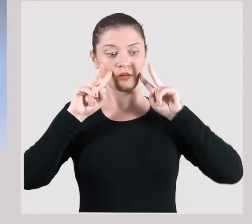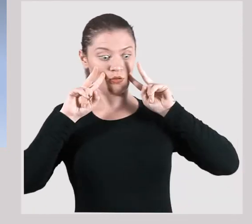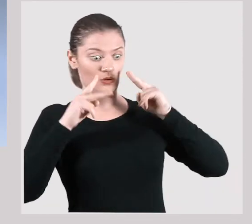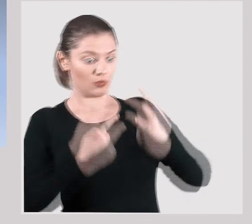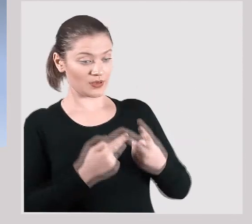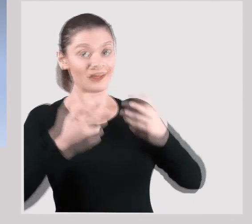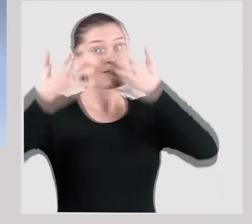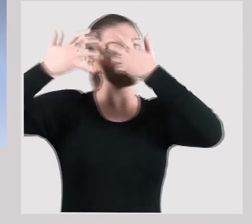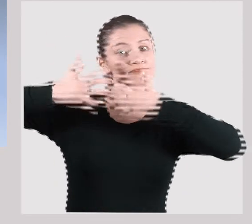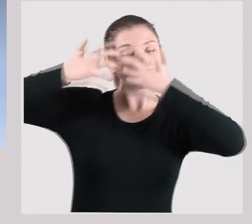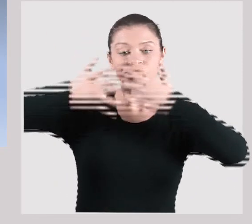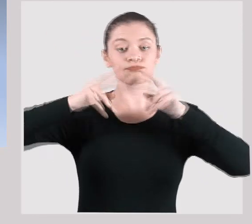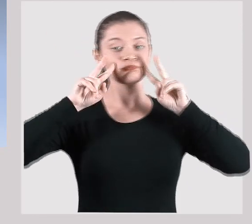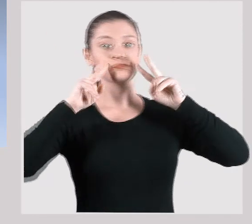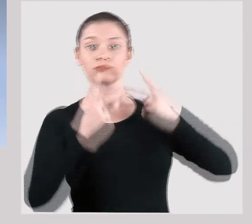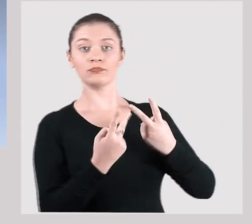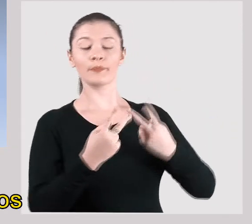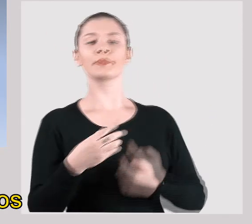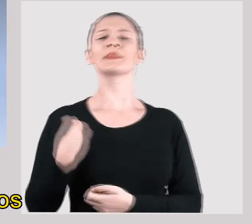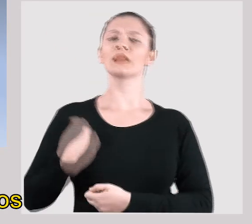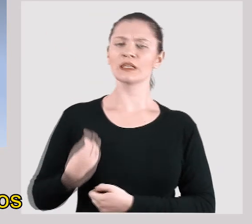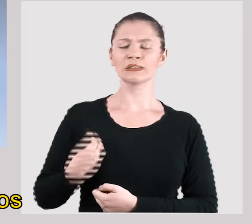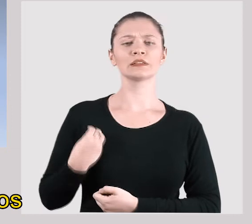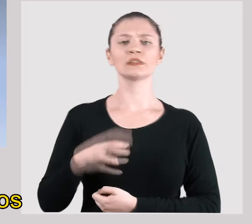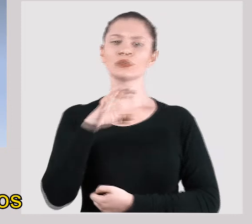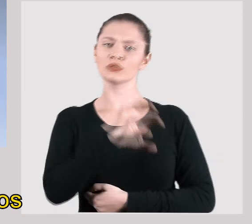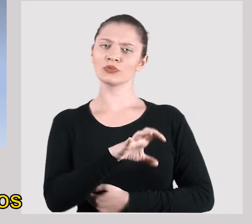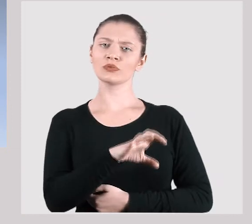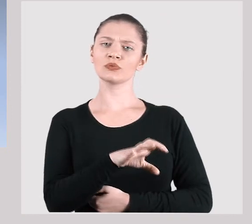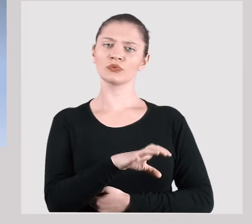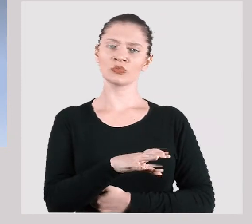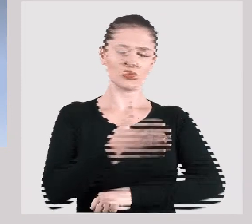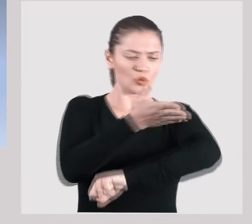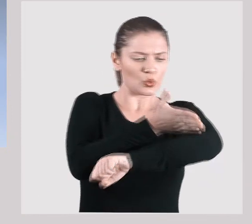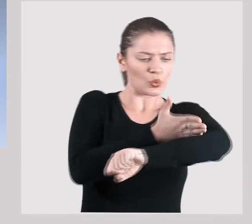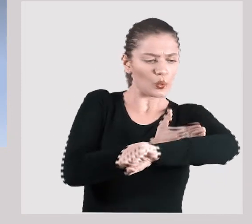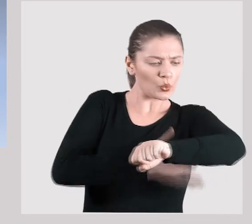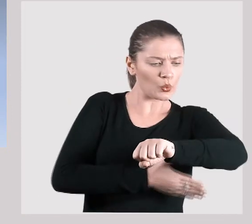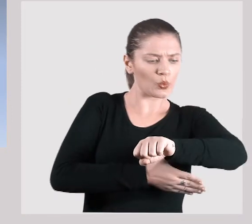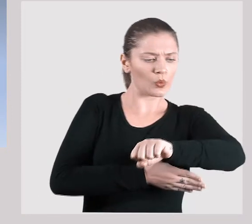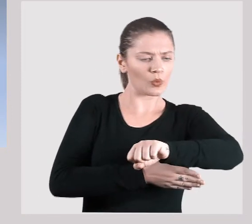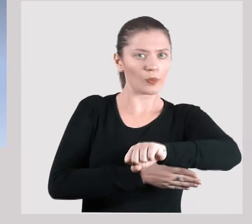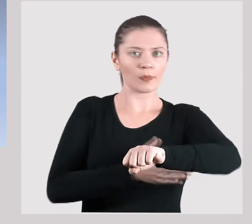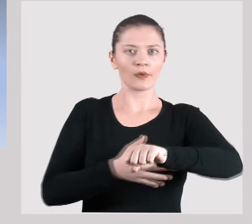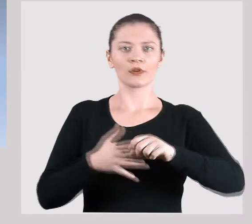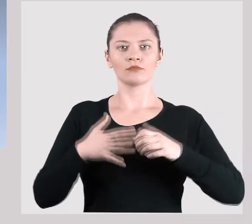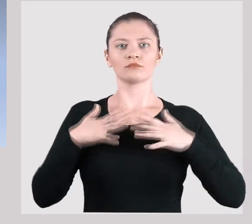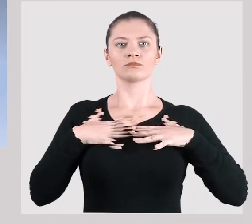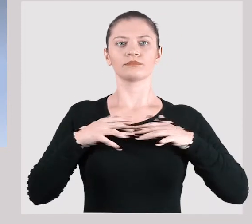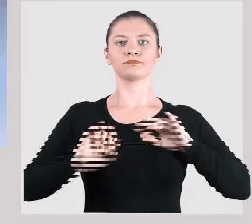não reconhecia. E existem pessoas que querem que os médicos cortem os nervos para elas ficarem tetraplégicas,